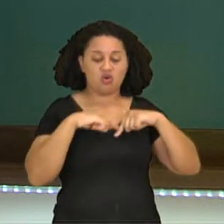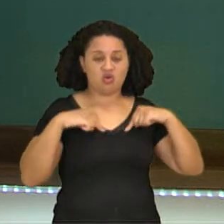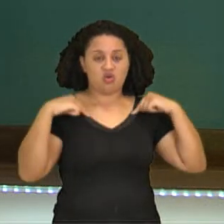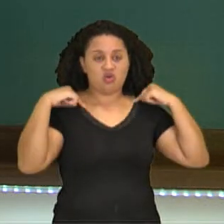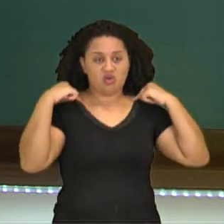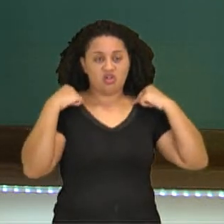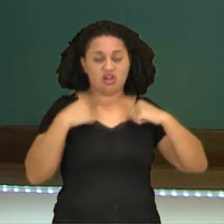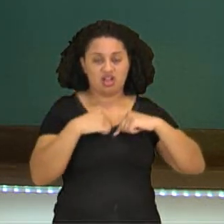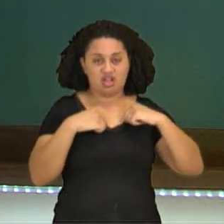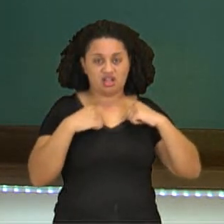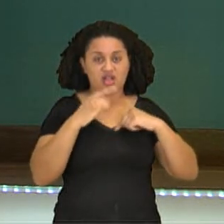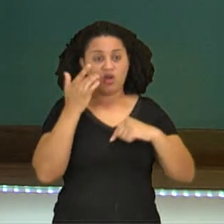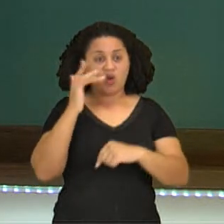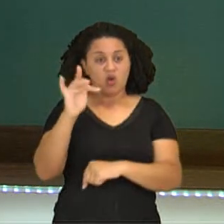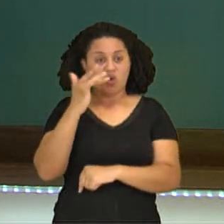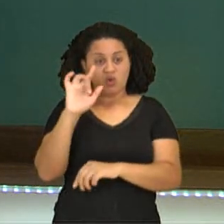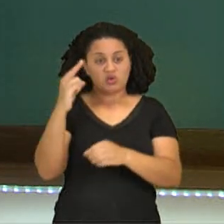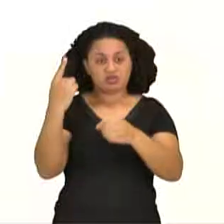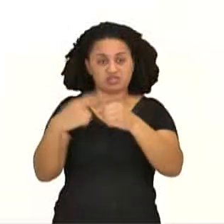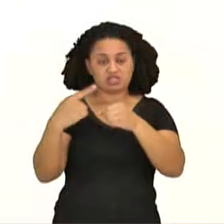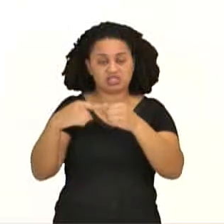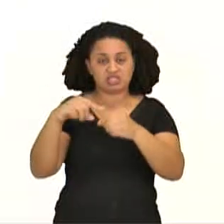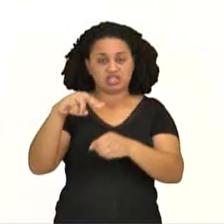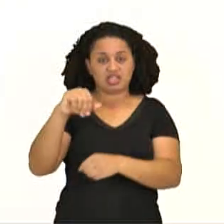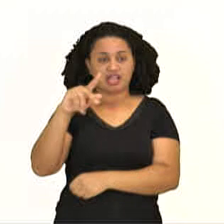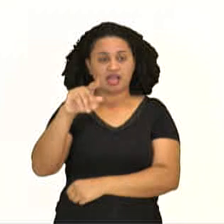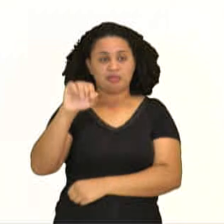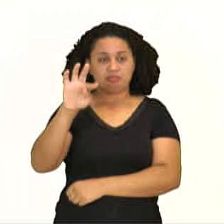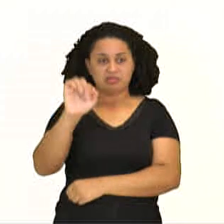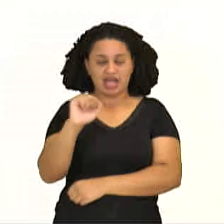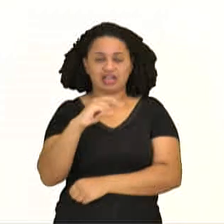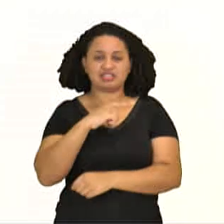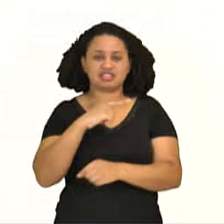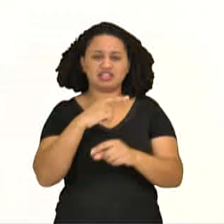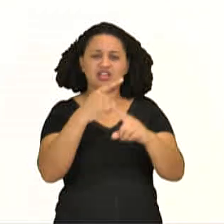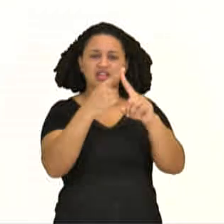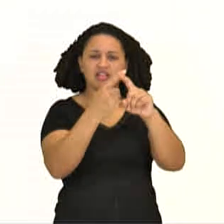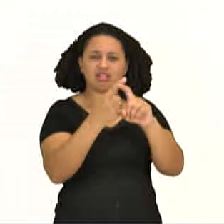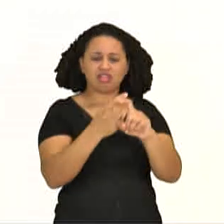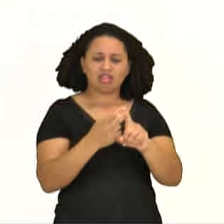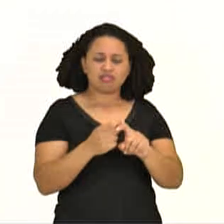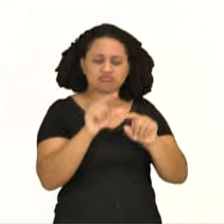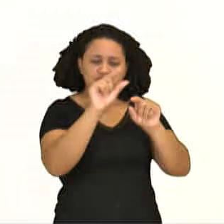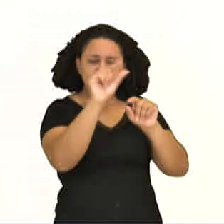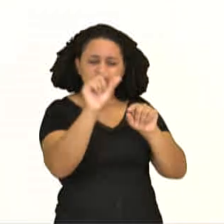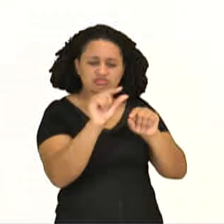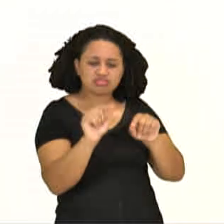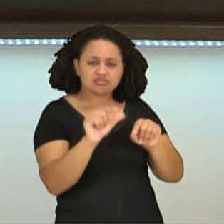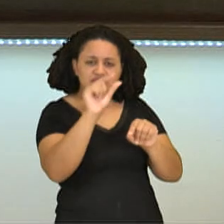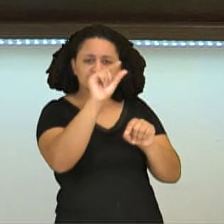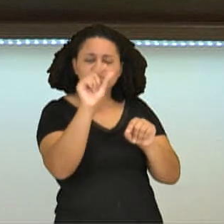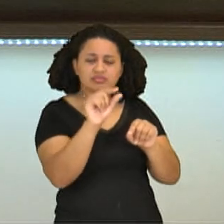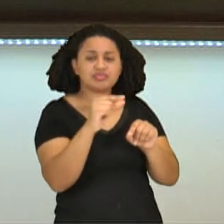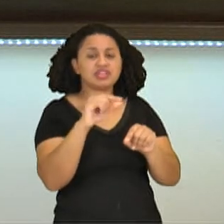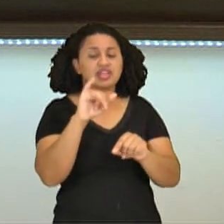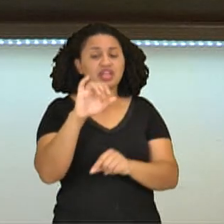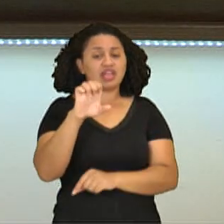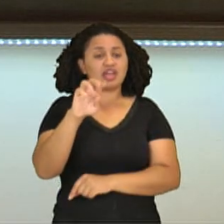cidade cushita de Napata, com hieróglifos. Que prova o que o professor Roberto está